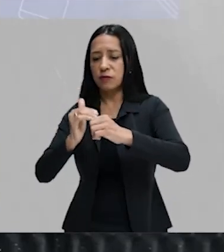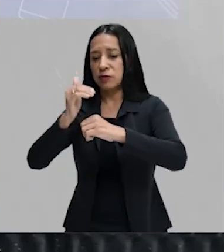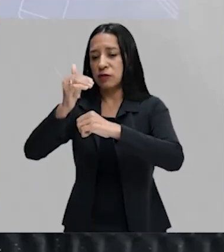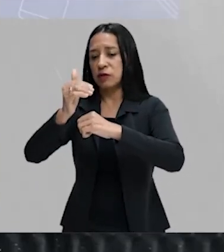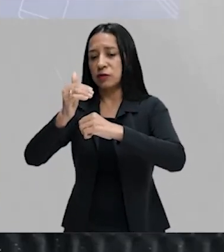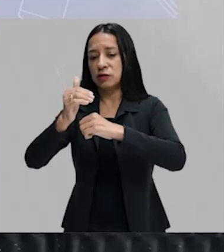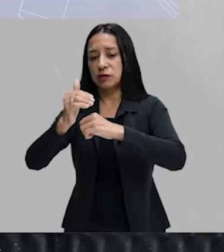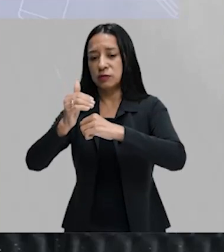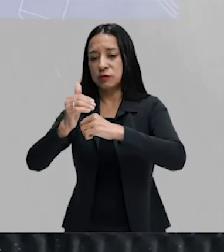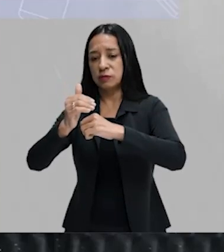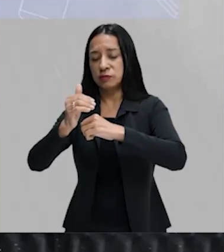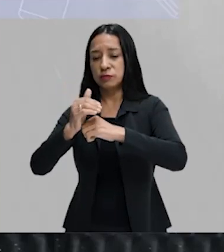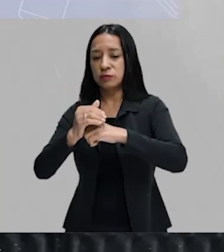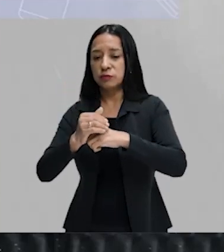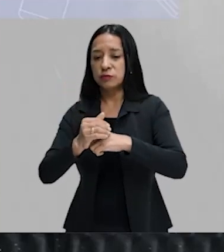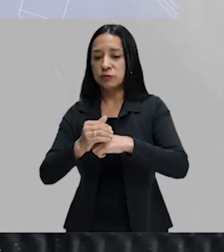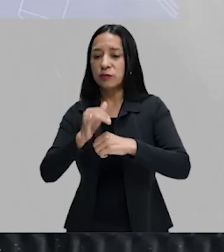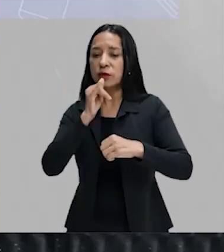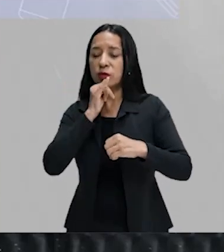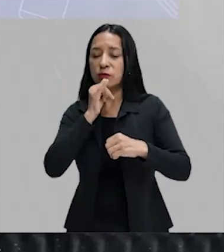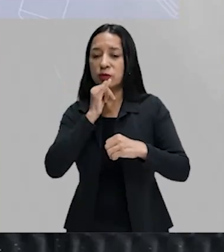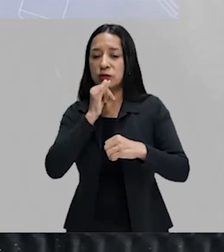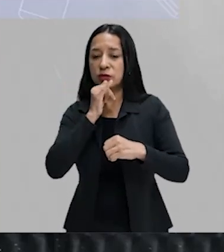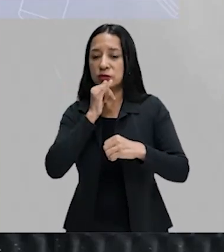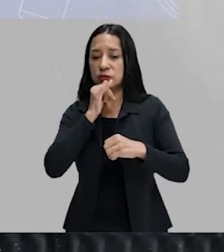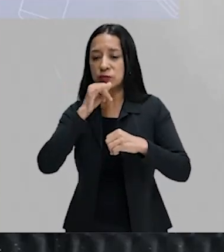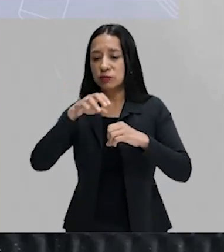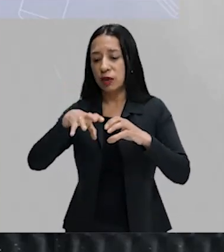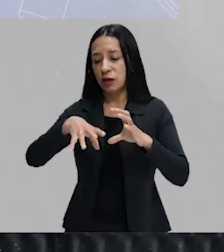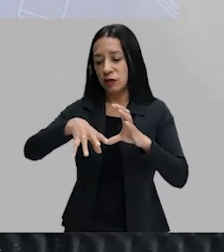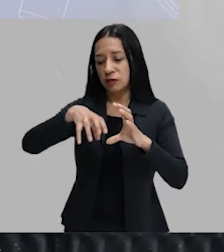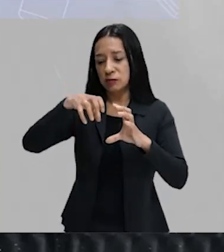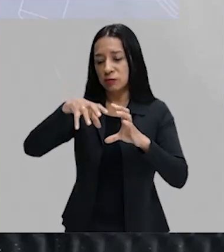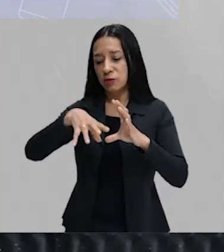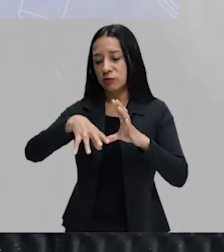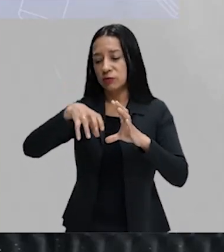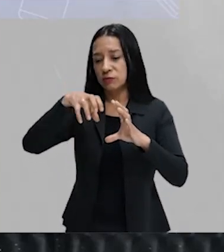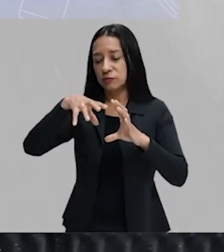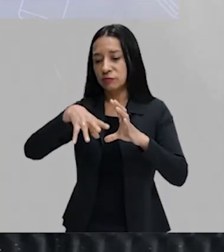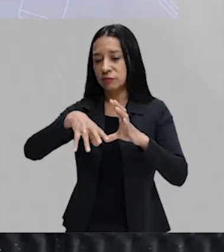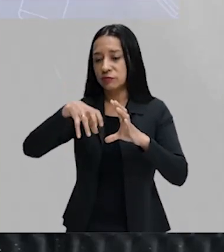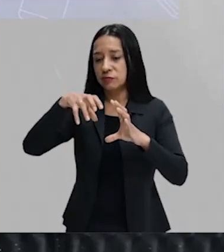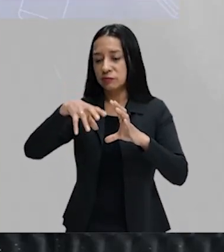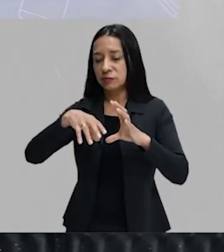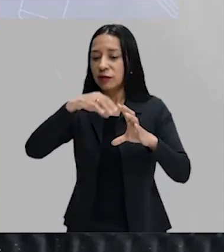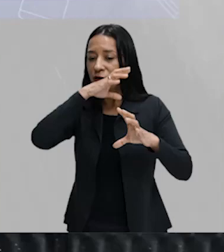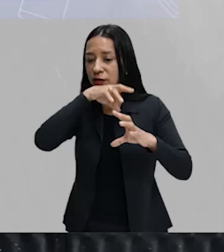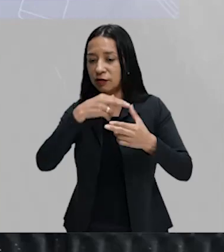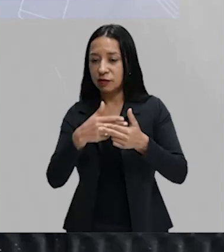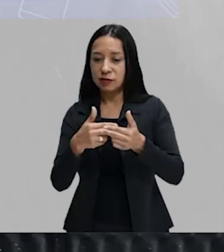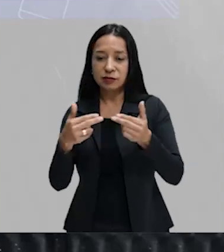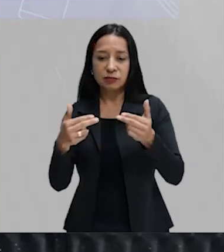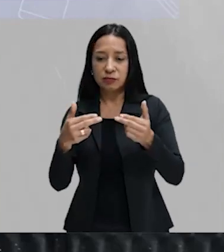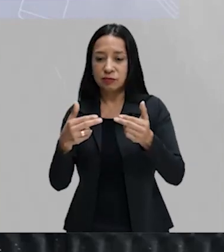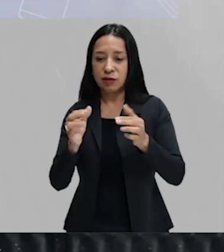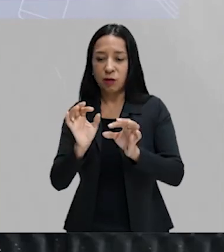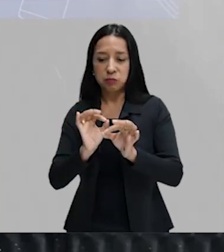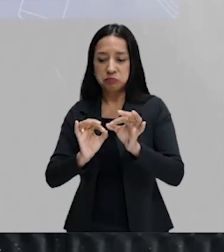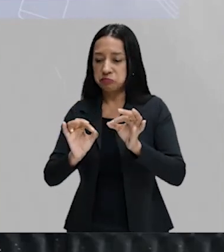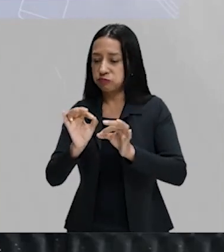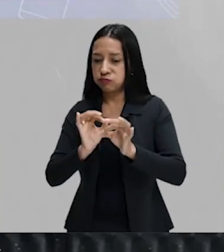essa fase de blástula. É o exemplo da esponja marinha. A esponja marinha, ela é um animal que não forma